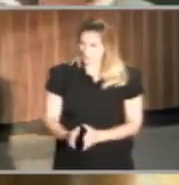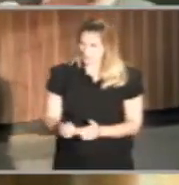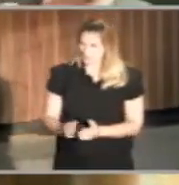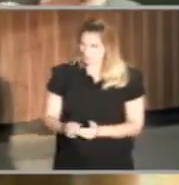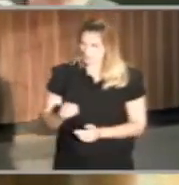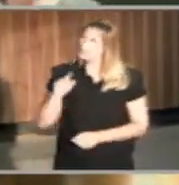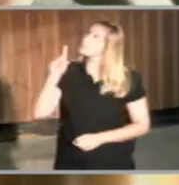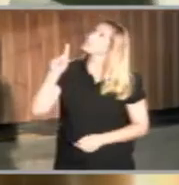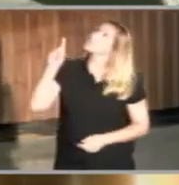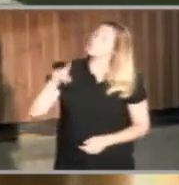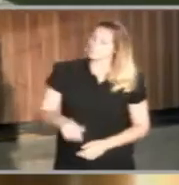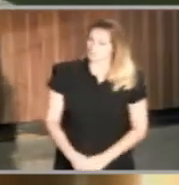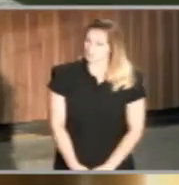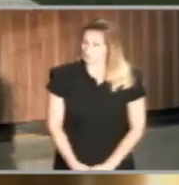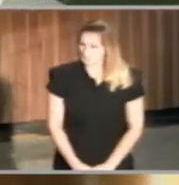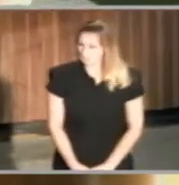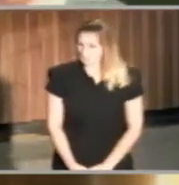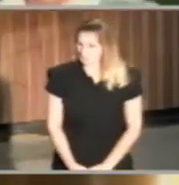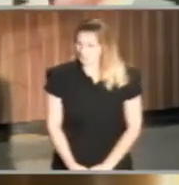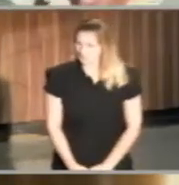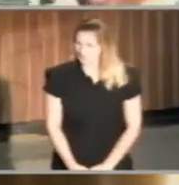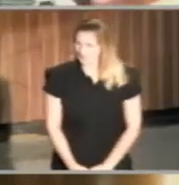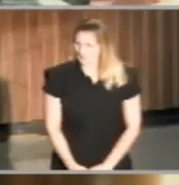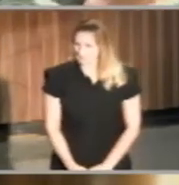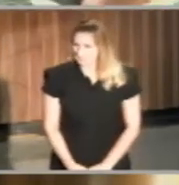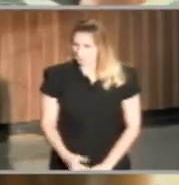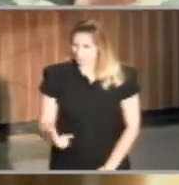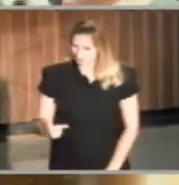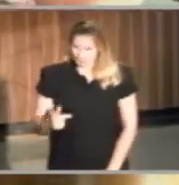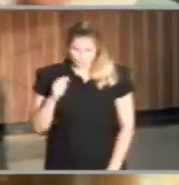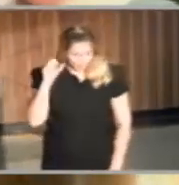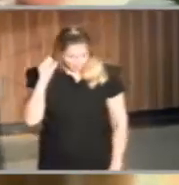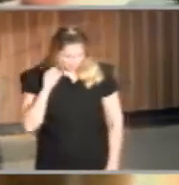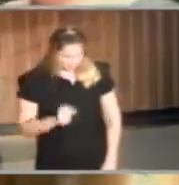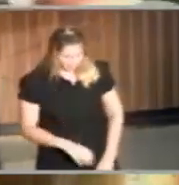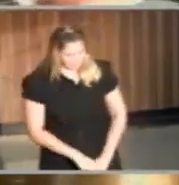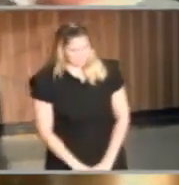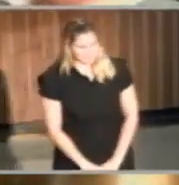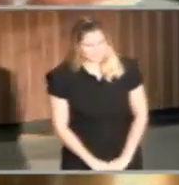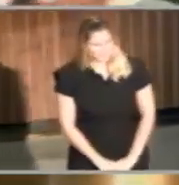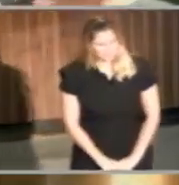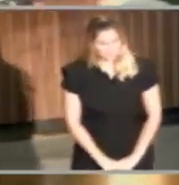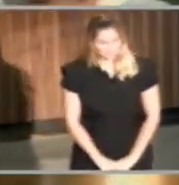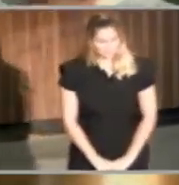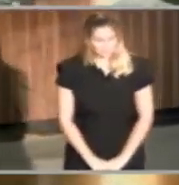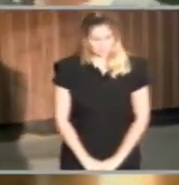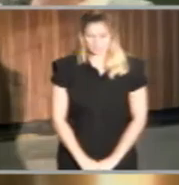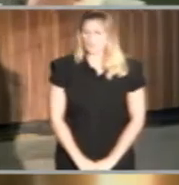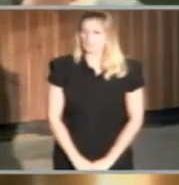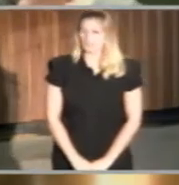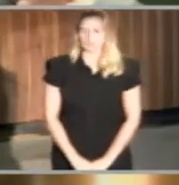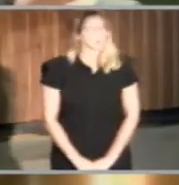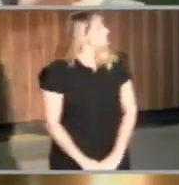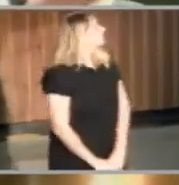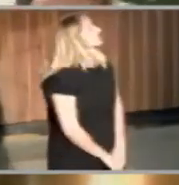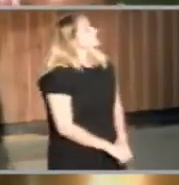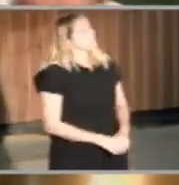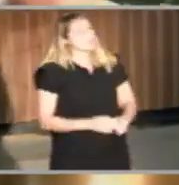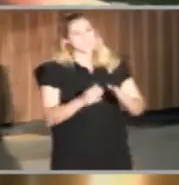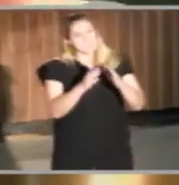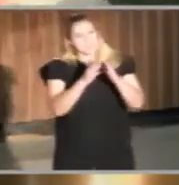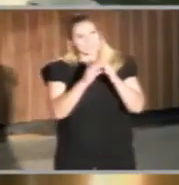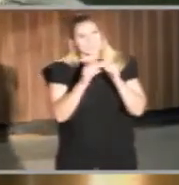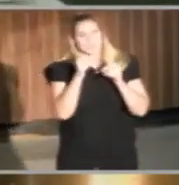Enquanto nós continuamos adorando ao Senhor, eu queria convidar a Natália da Cruz Aguiar, com os seus pais, Lucílio e